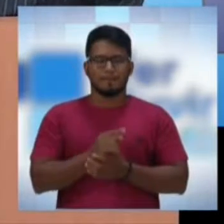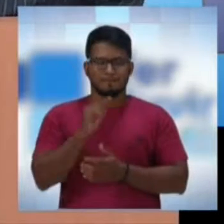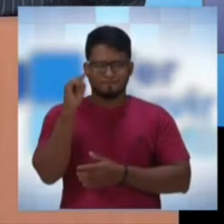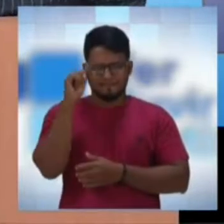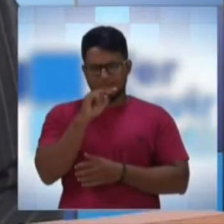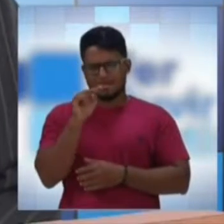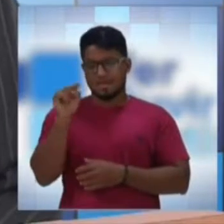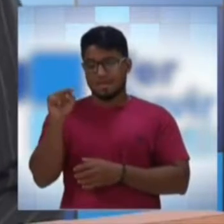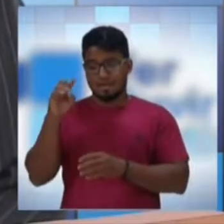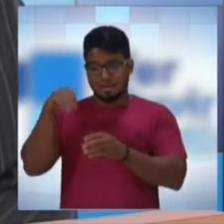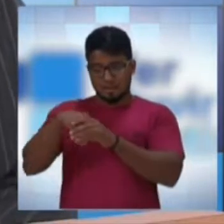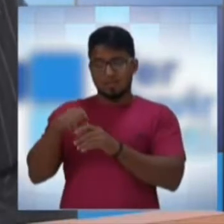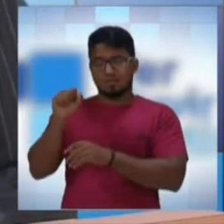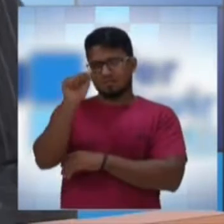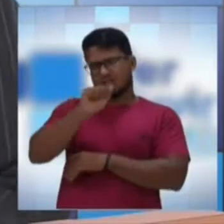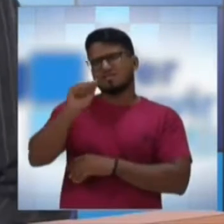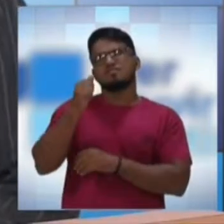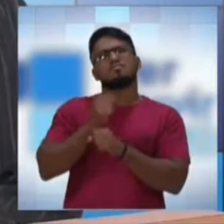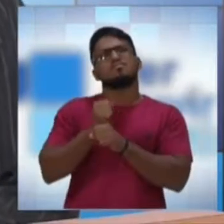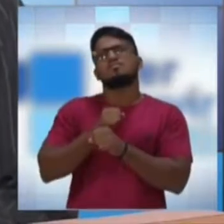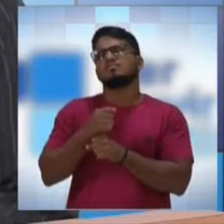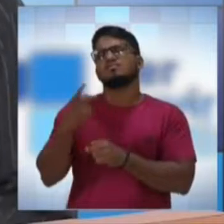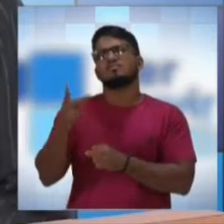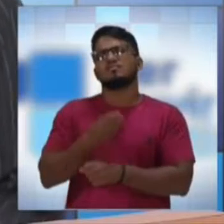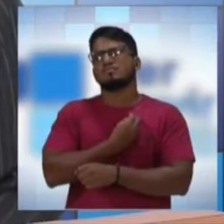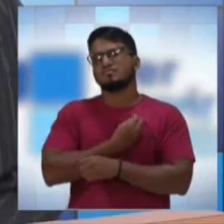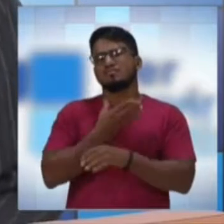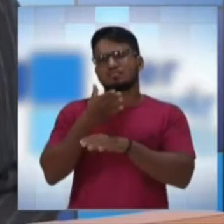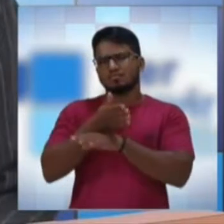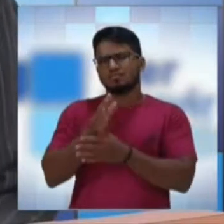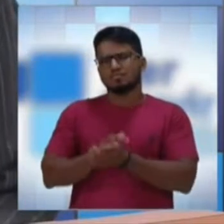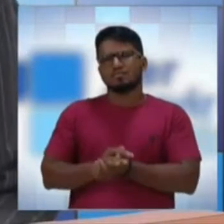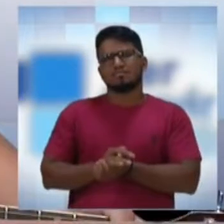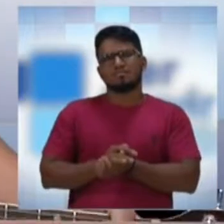Francisca, você está na Associação dos Cegos desde que ano?